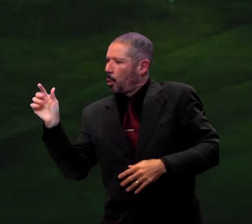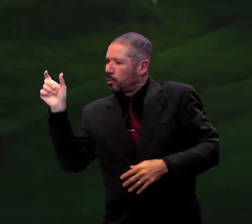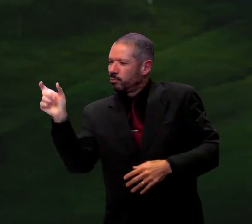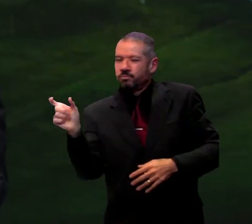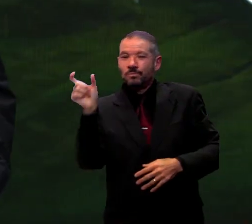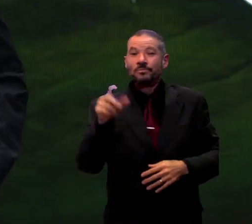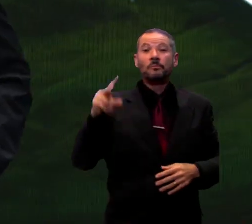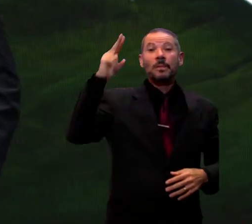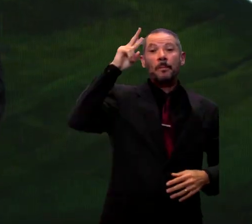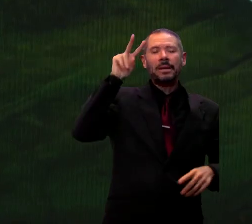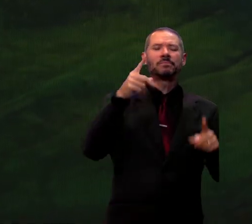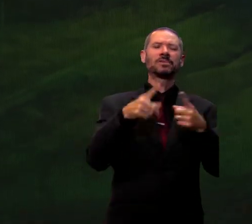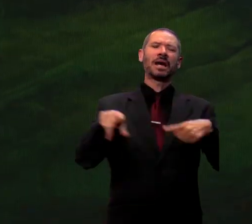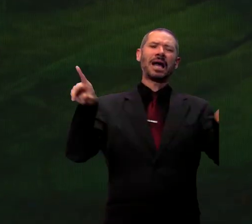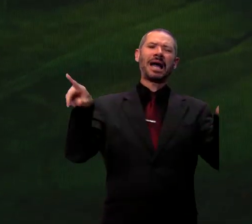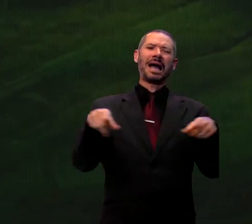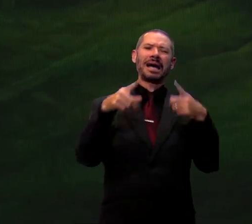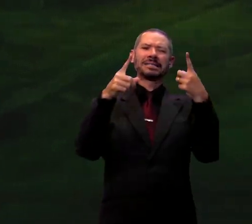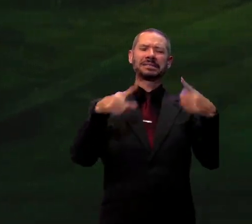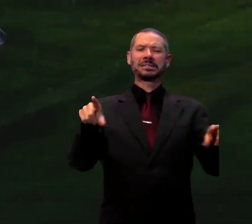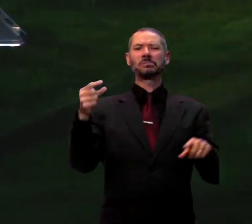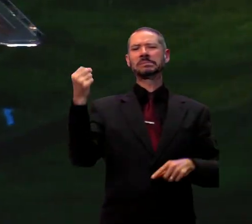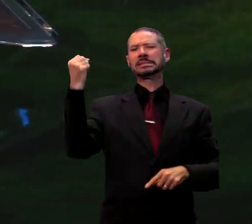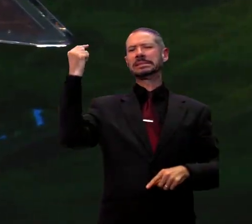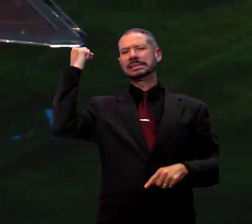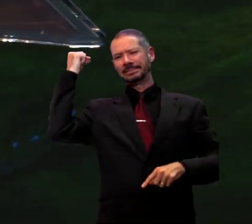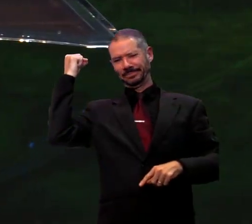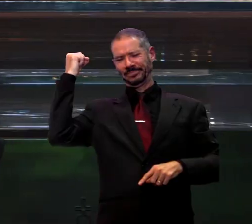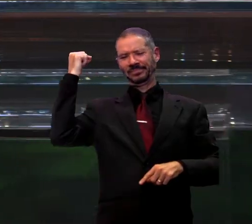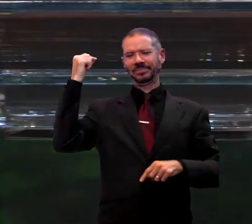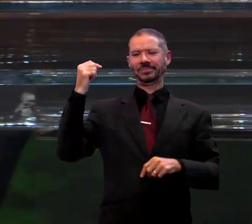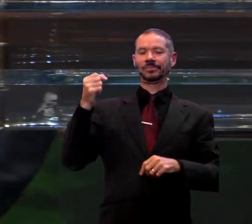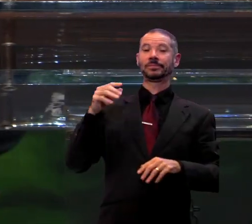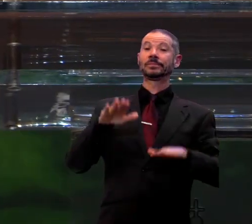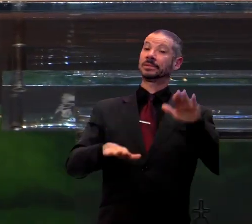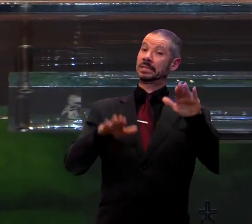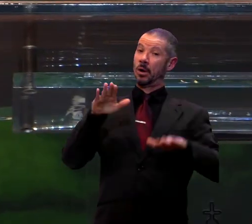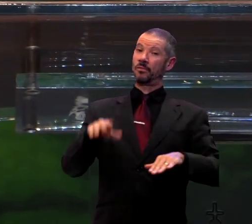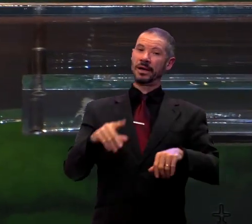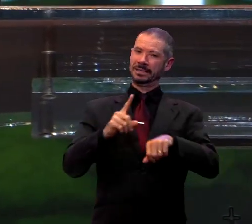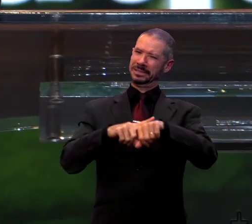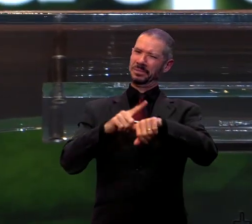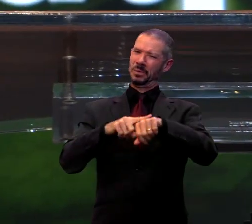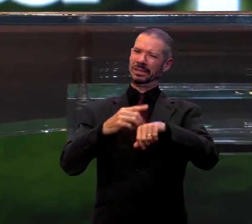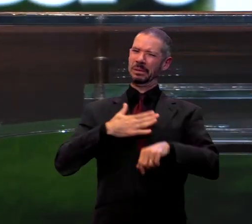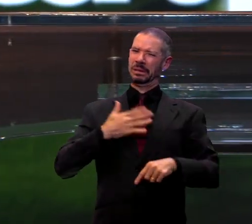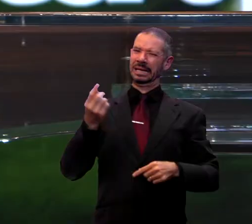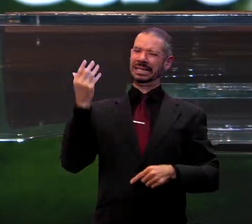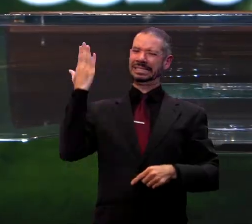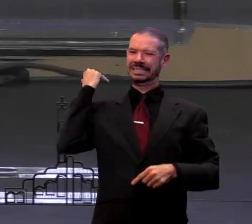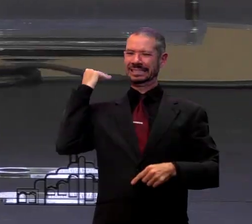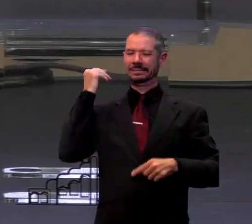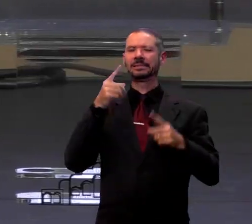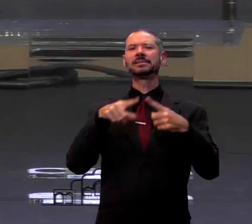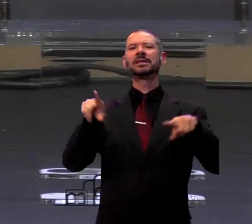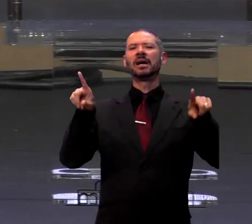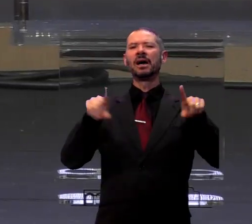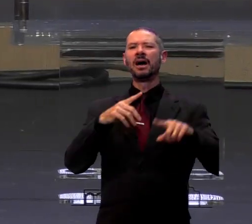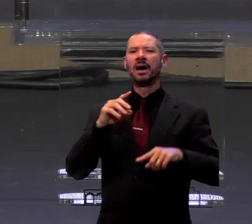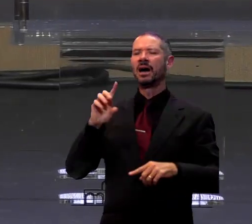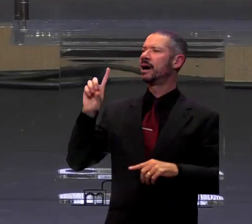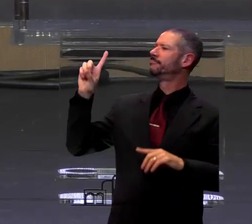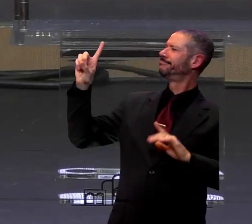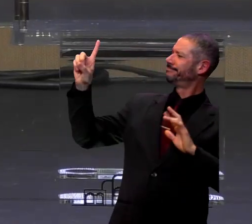me lembro de uma canção, lá dos Vencedores por Cristo, que falava sobre isso. Talvez isso é do meu tempo, né? Diz assim, ame